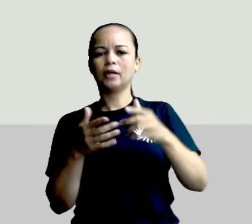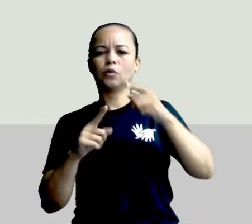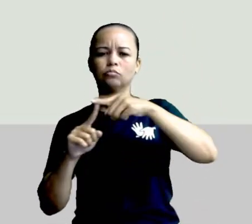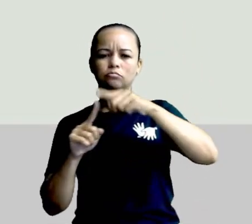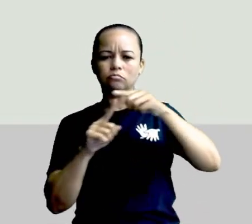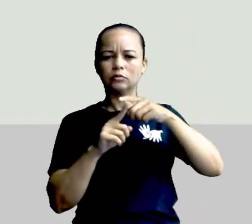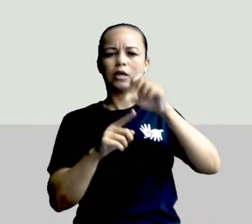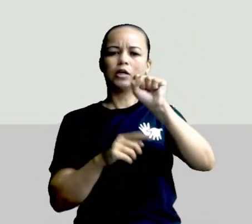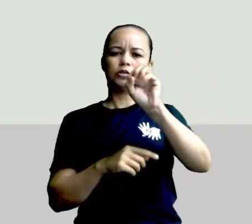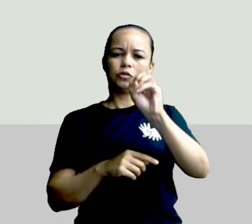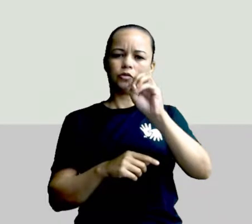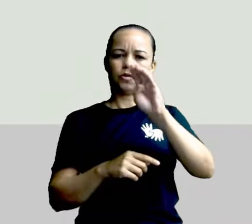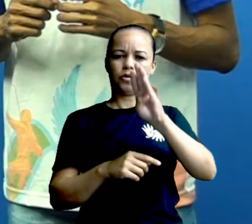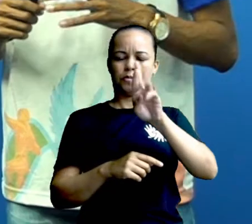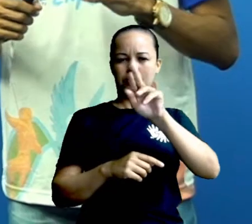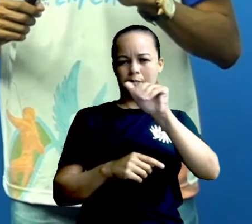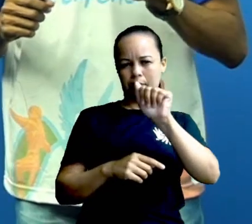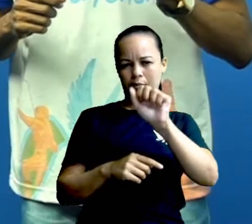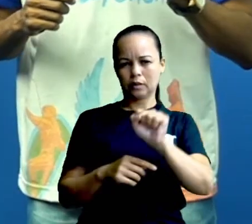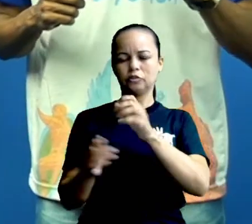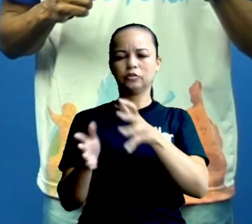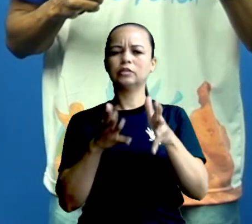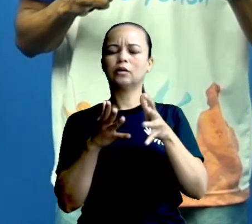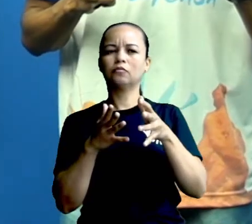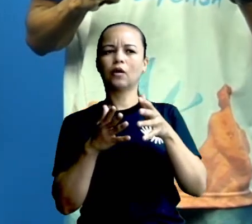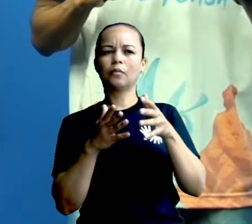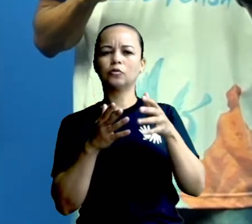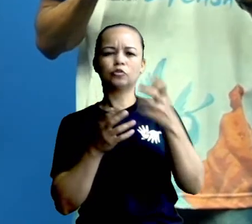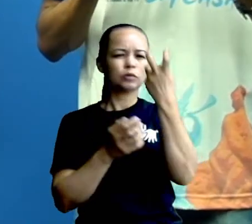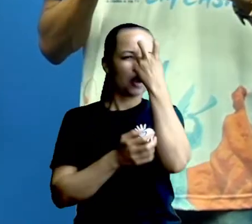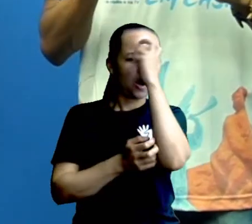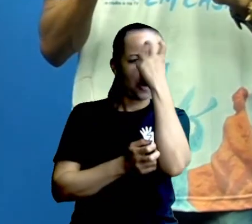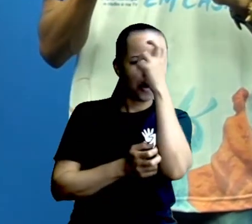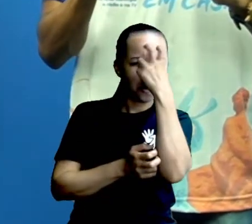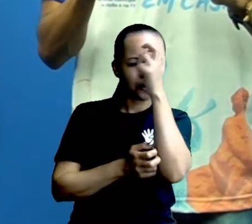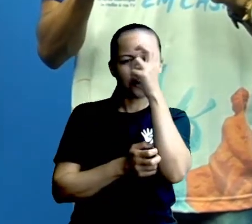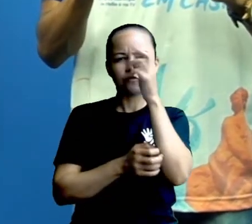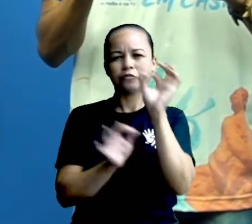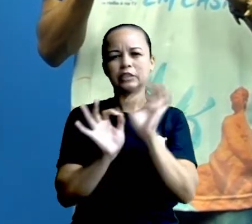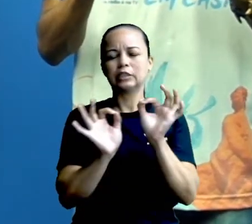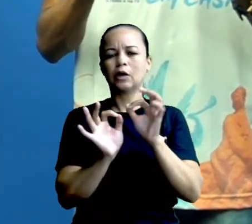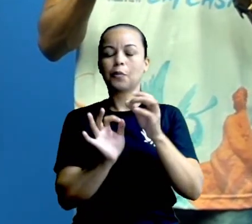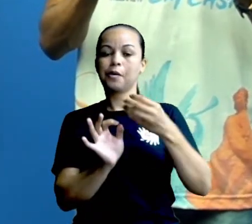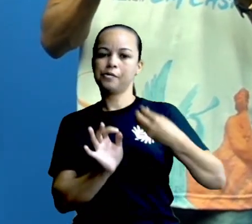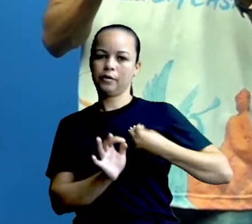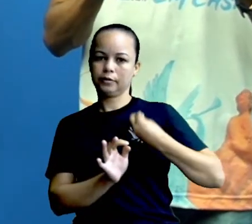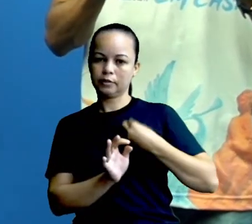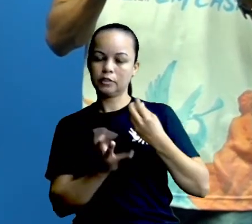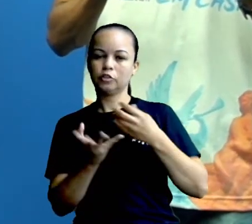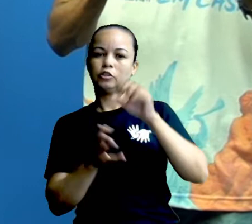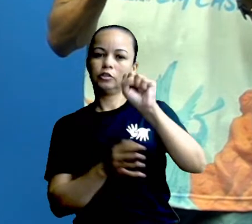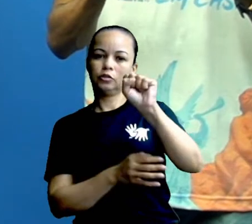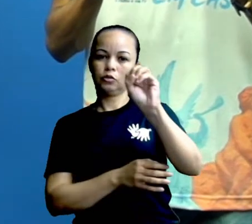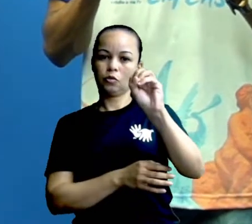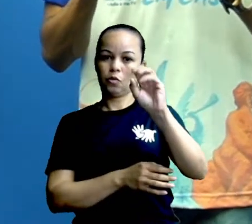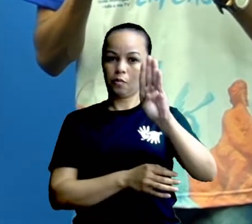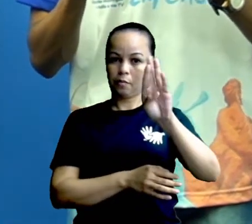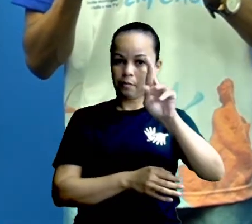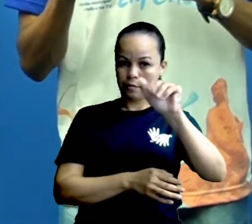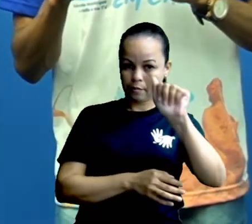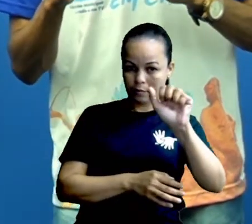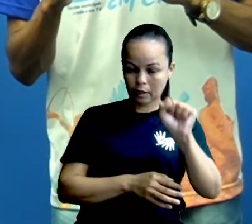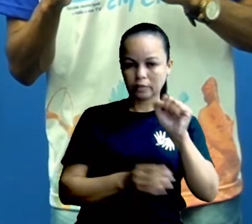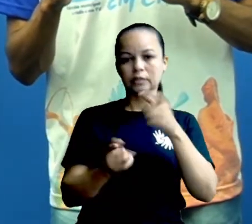professor? Produz, sim. Não vamos confundir, tá? Existe sombra e